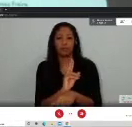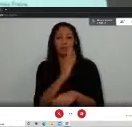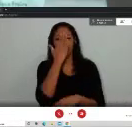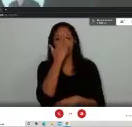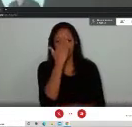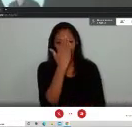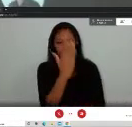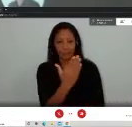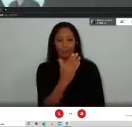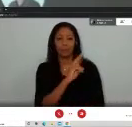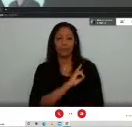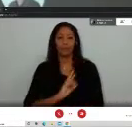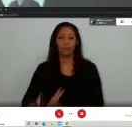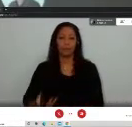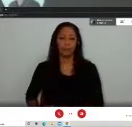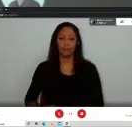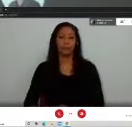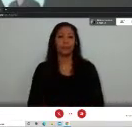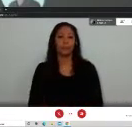vereador.